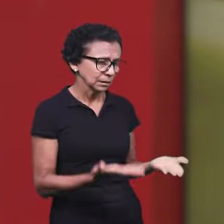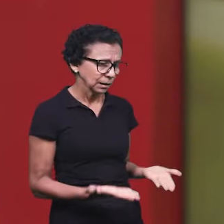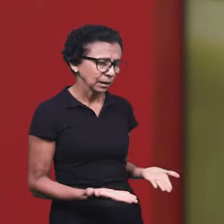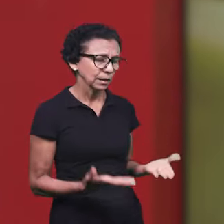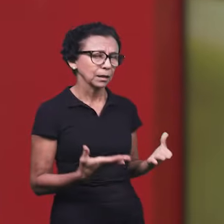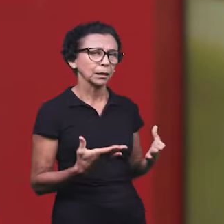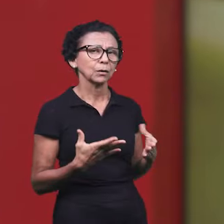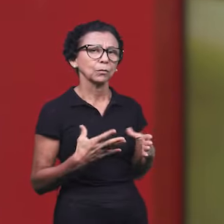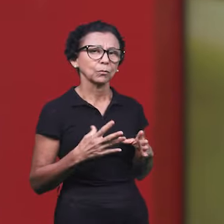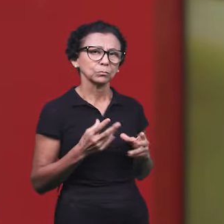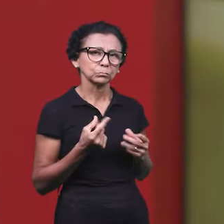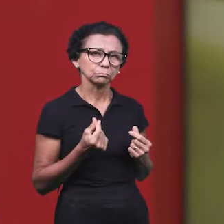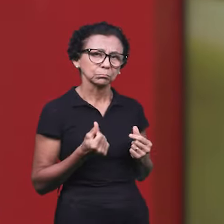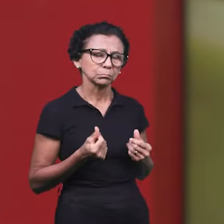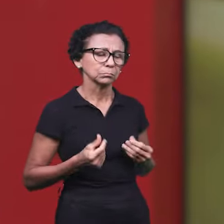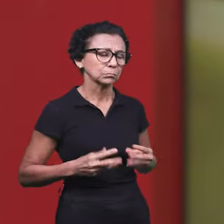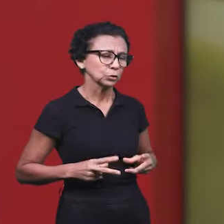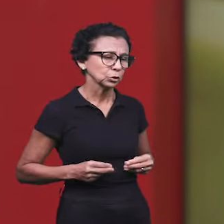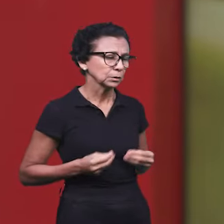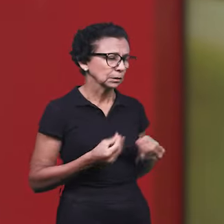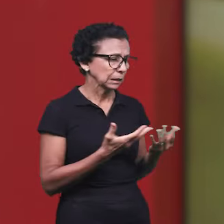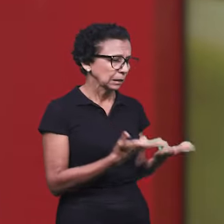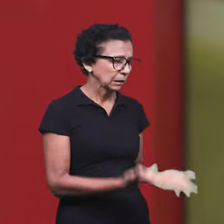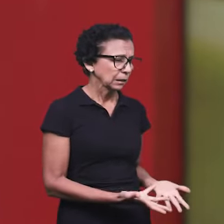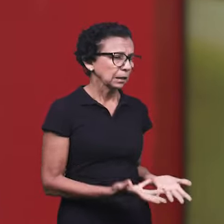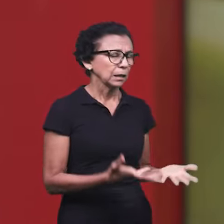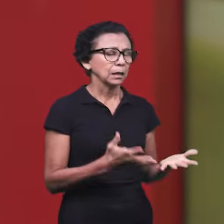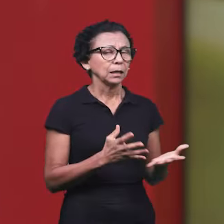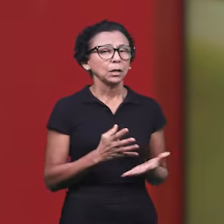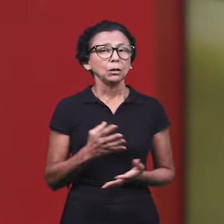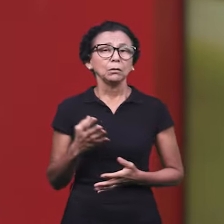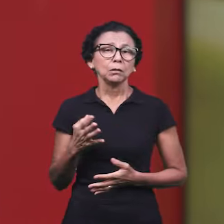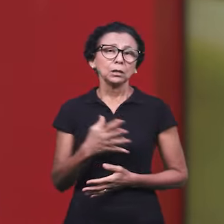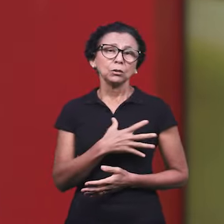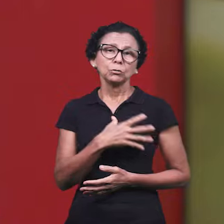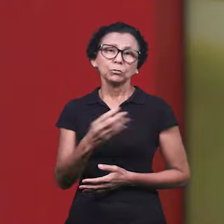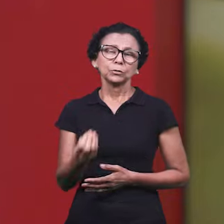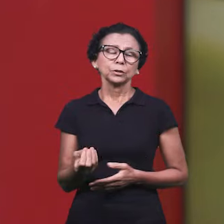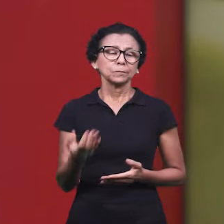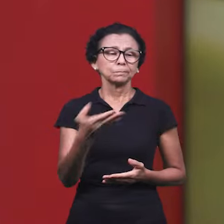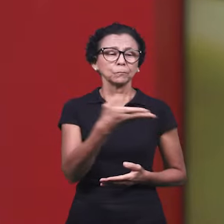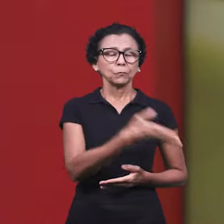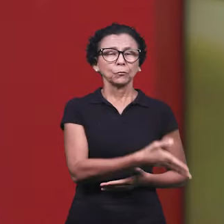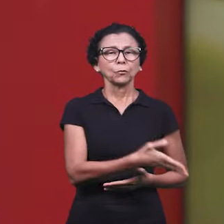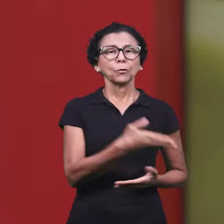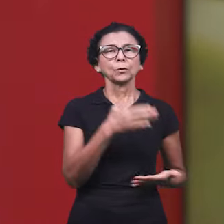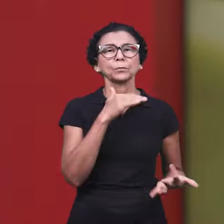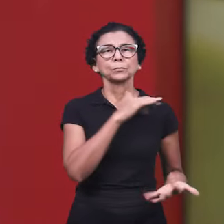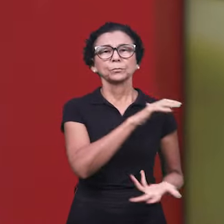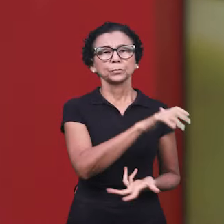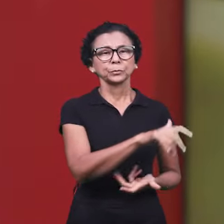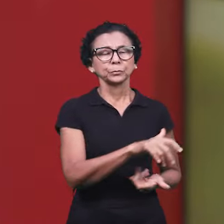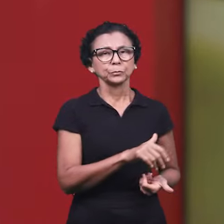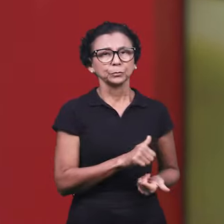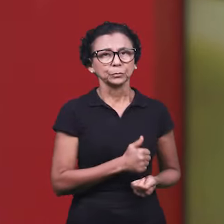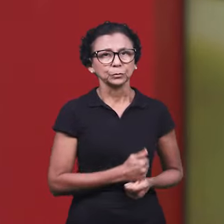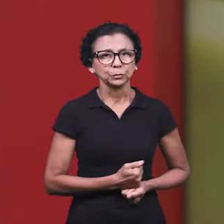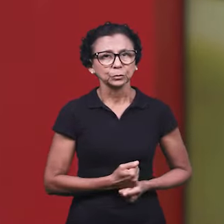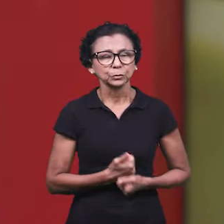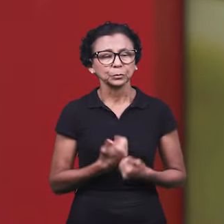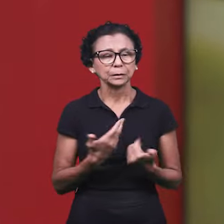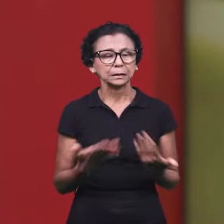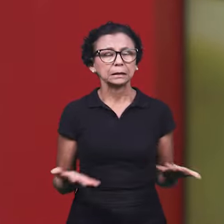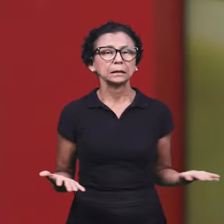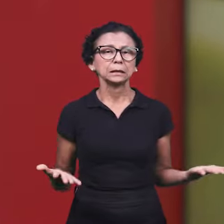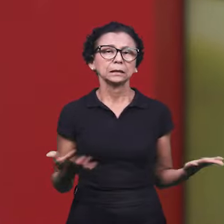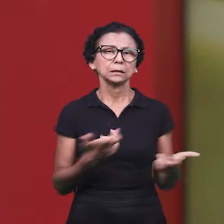todos os desencontros da vida quando se rompe o limite da